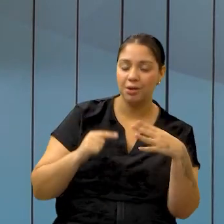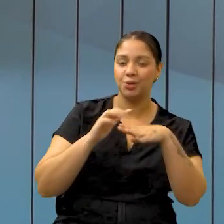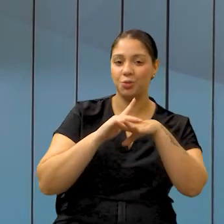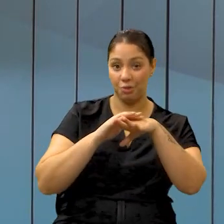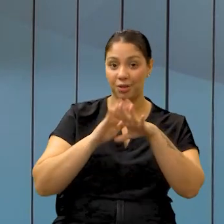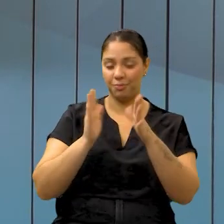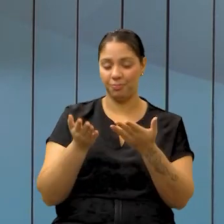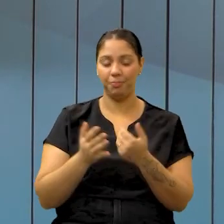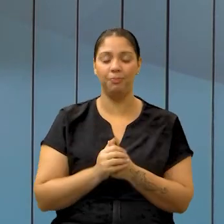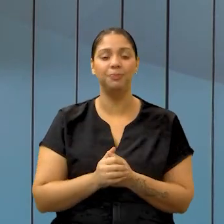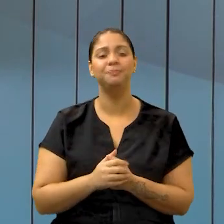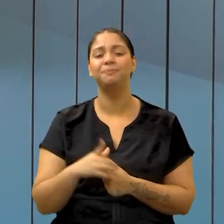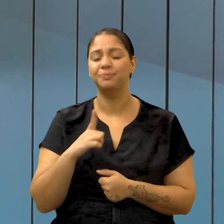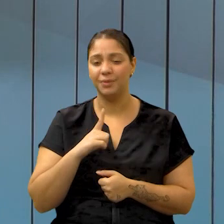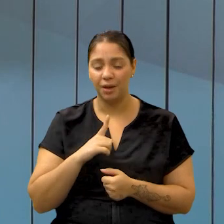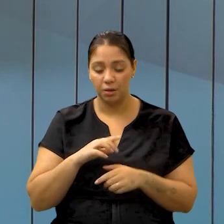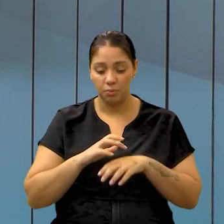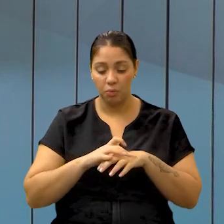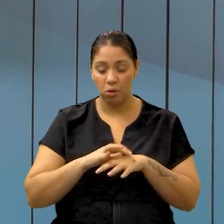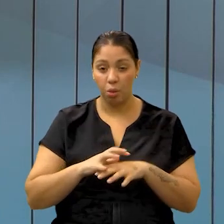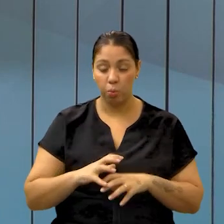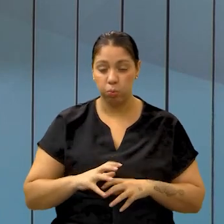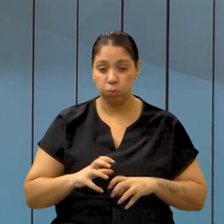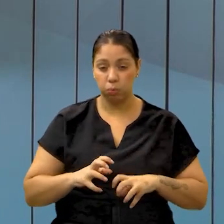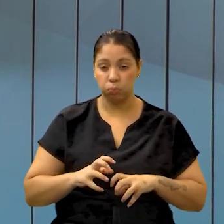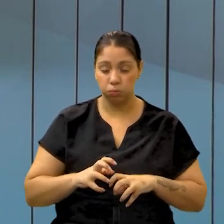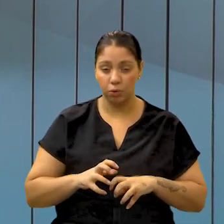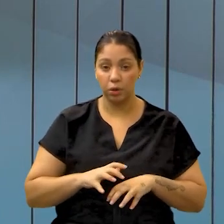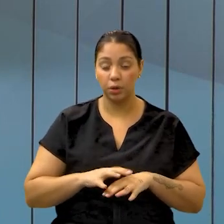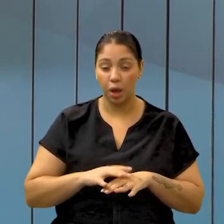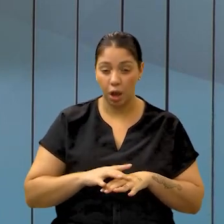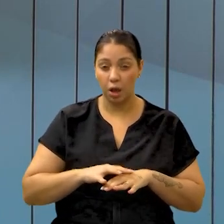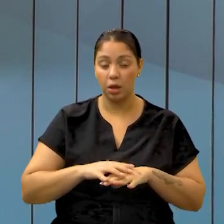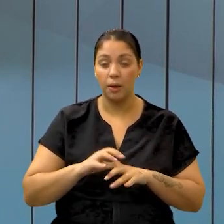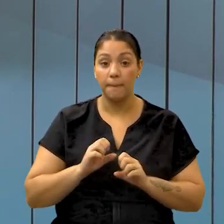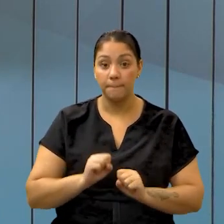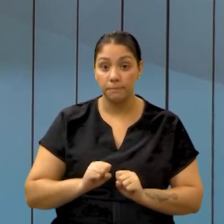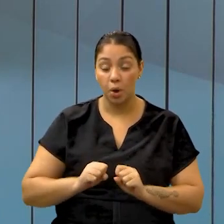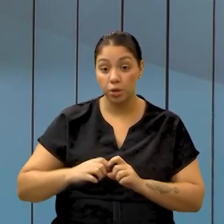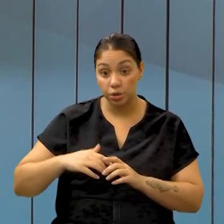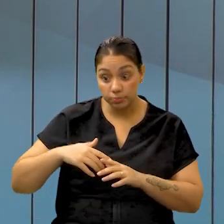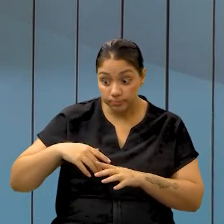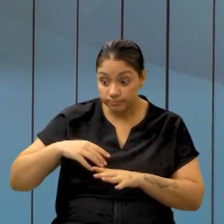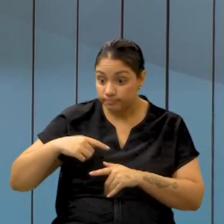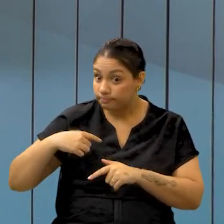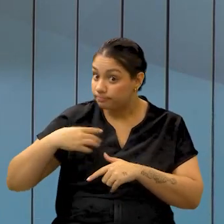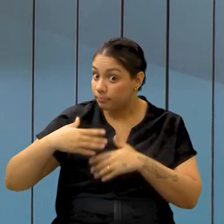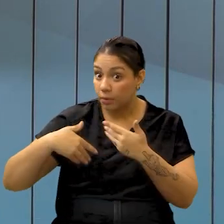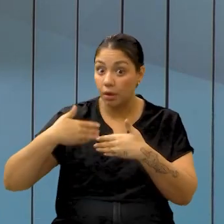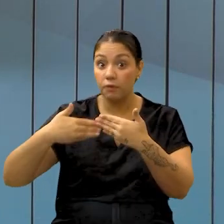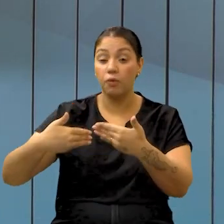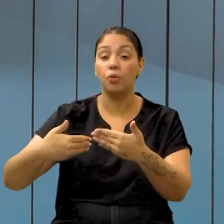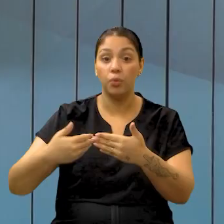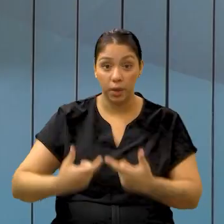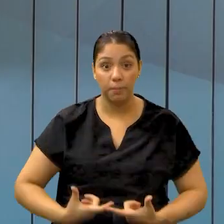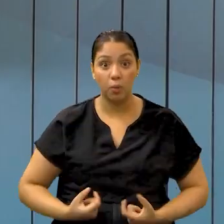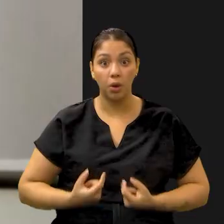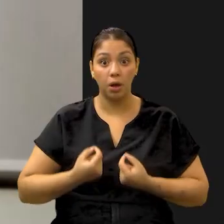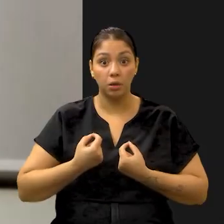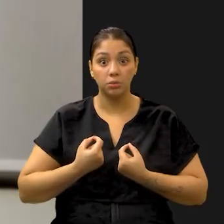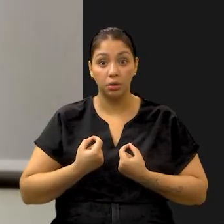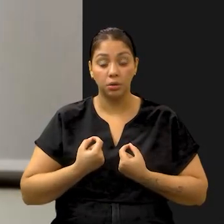do intestino que irritam, inflamam o intestino, elas podem evoluir para um câncer?